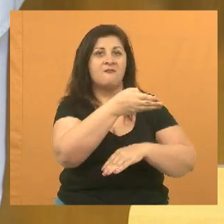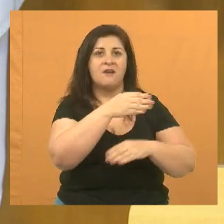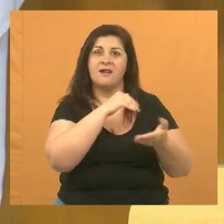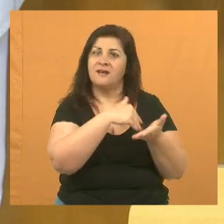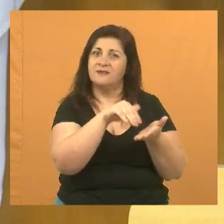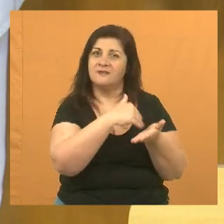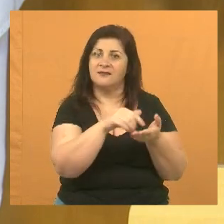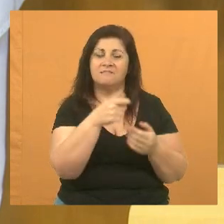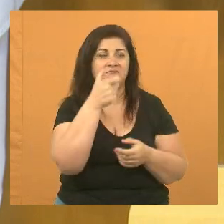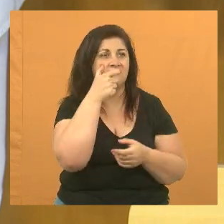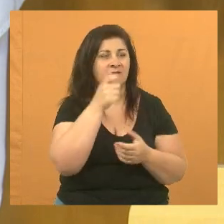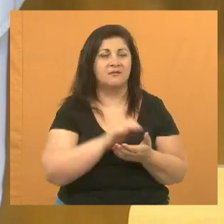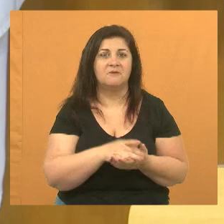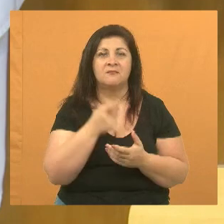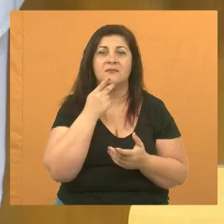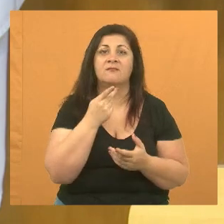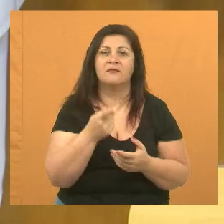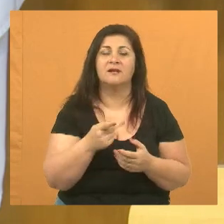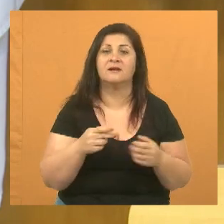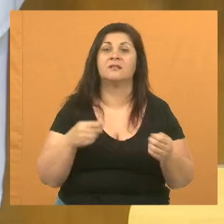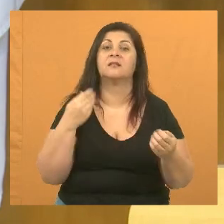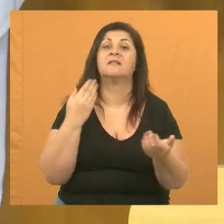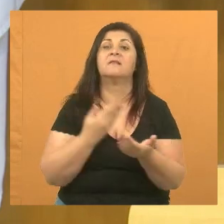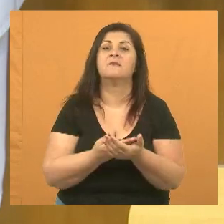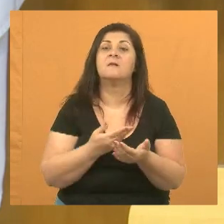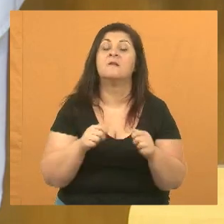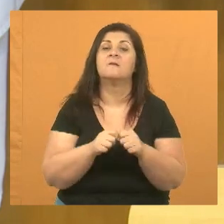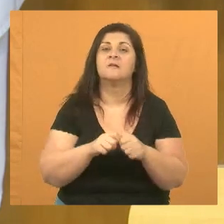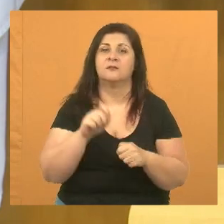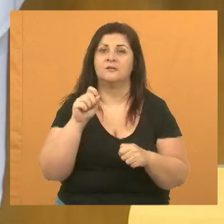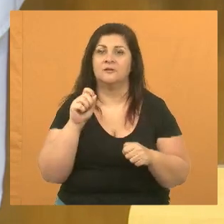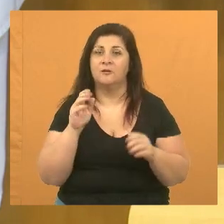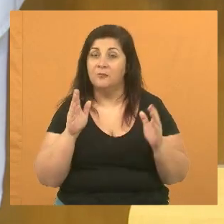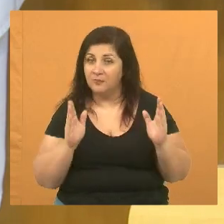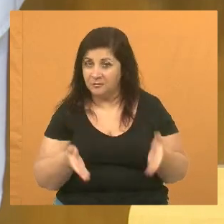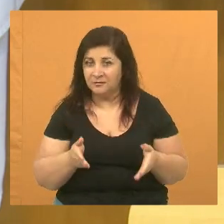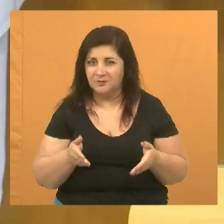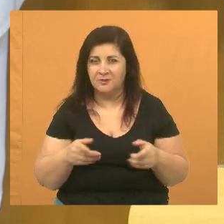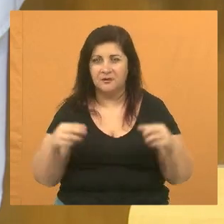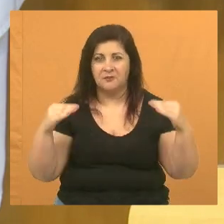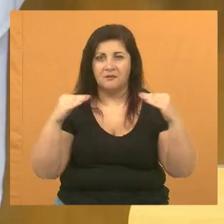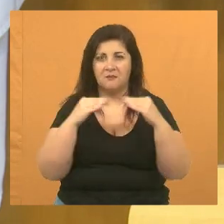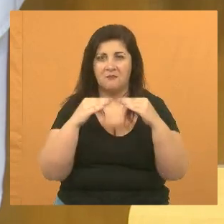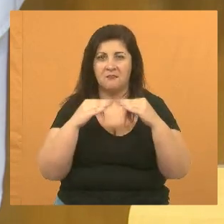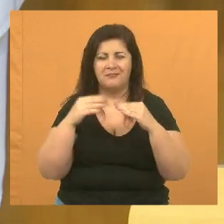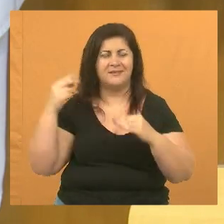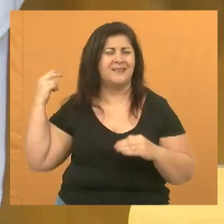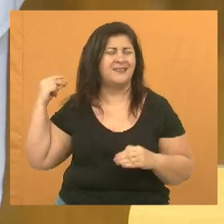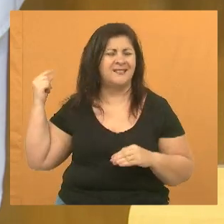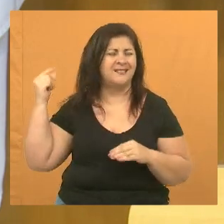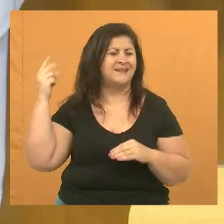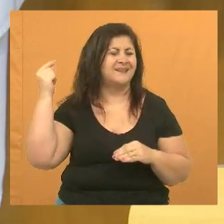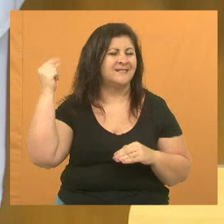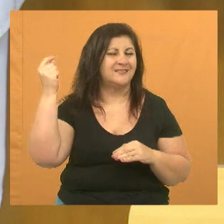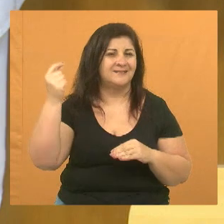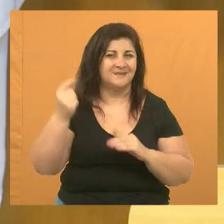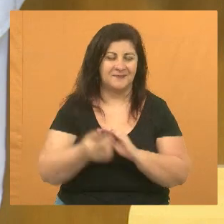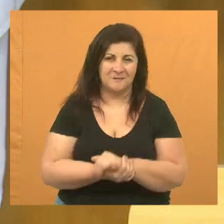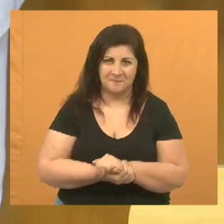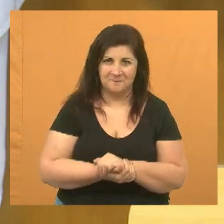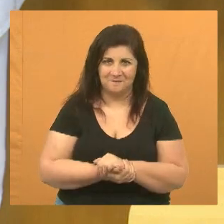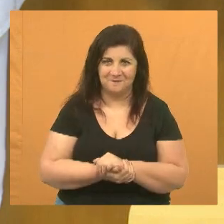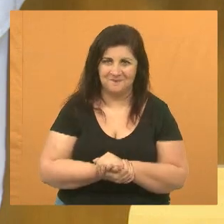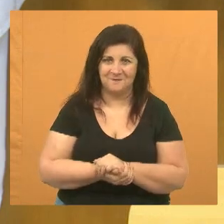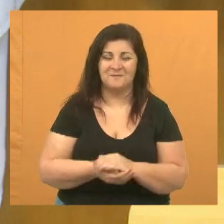para falar que o que ele faz hoje tem a ver com o que ele fez lá atrás, quando nós estávamos juntos na escola. Então,